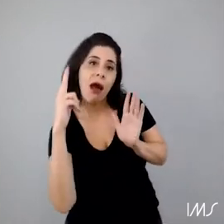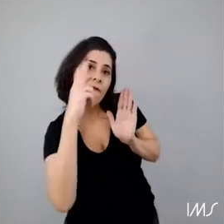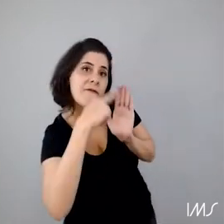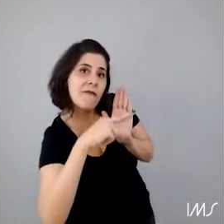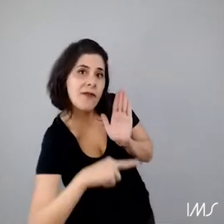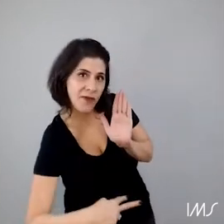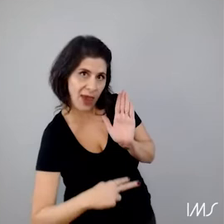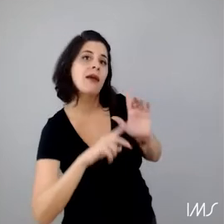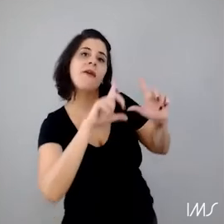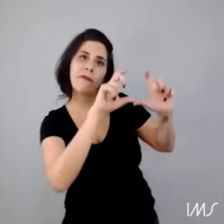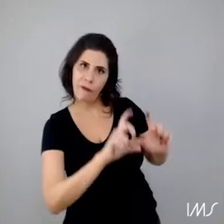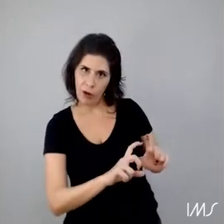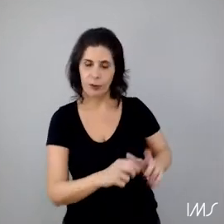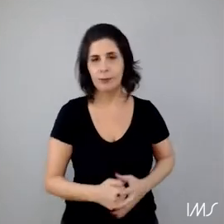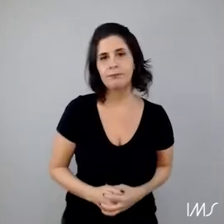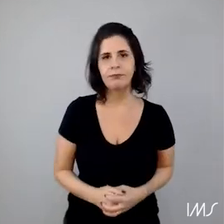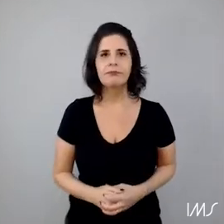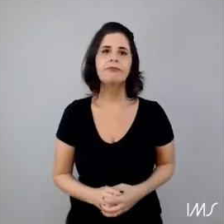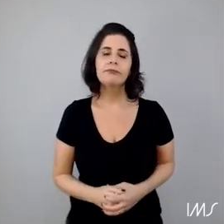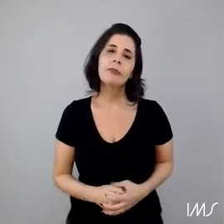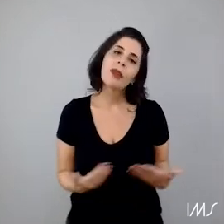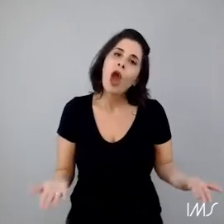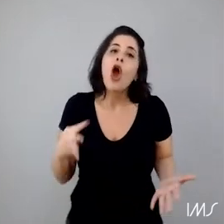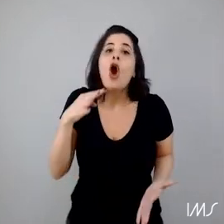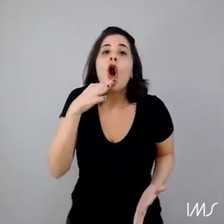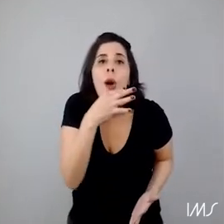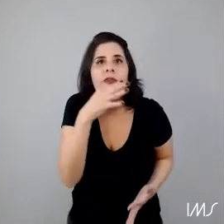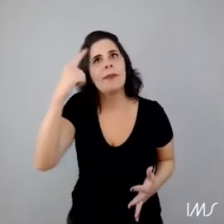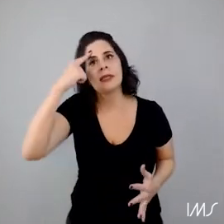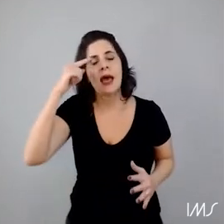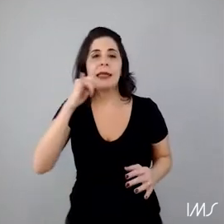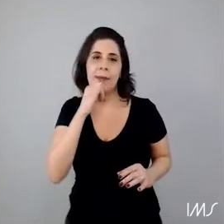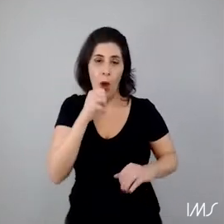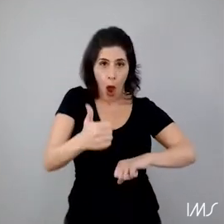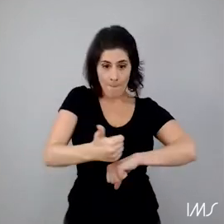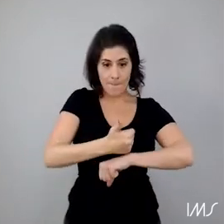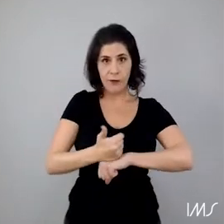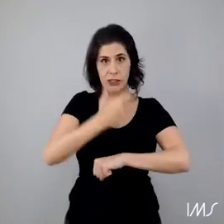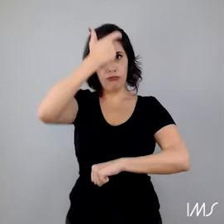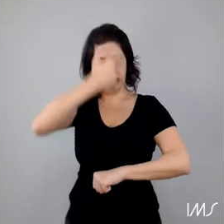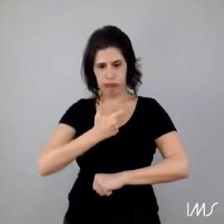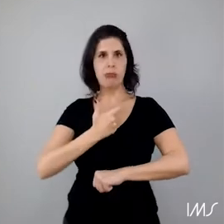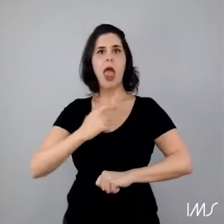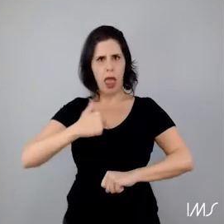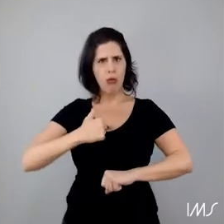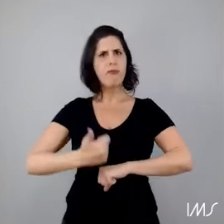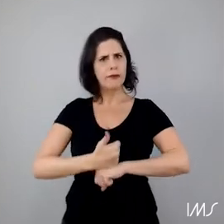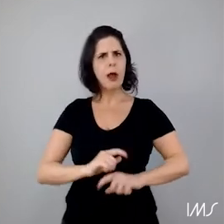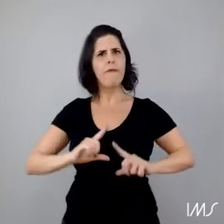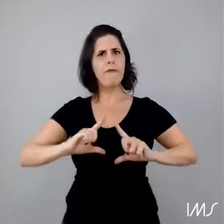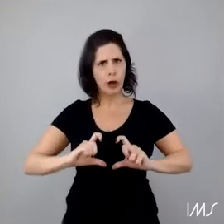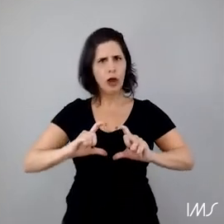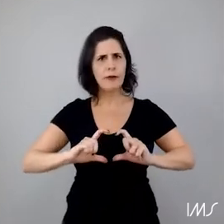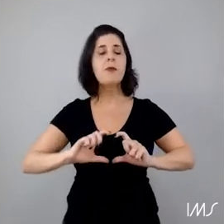espectadores. Tornou-se evidente que, além de lutar pelo reconhecimento da profissão e de seus direitos,